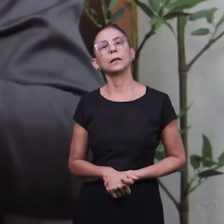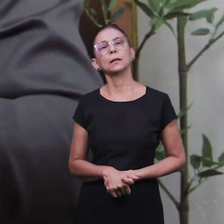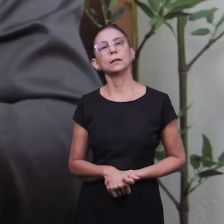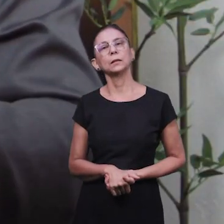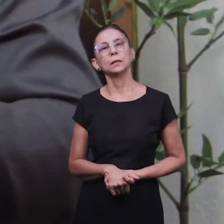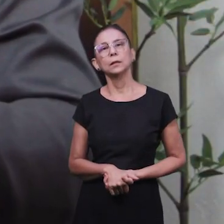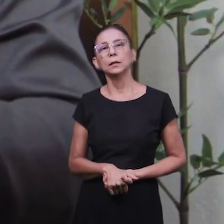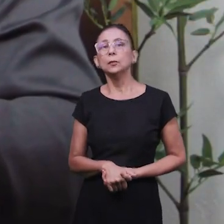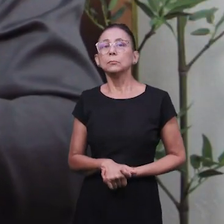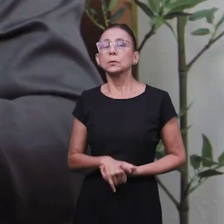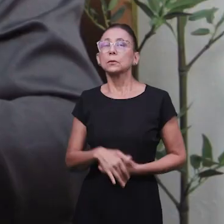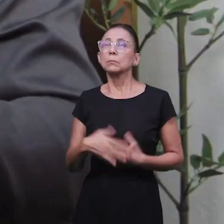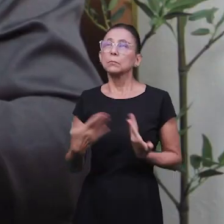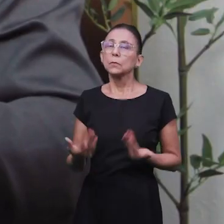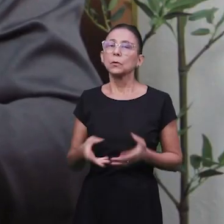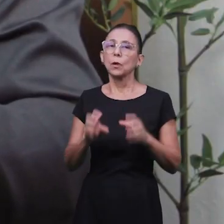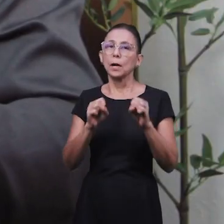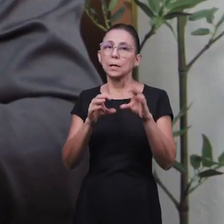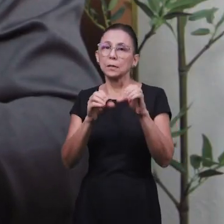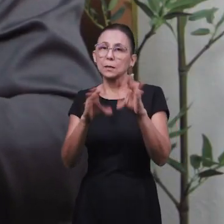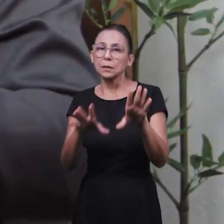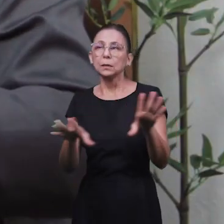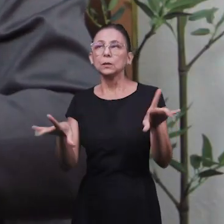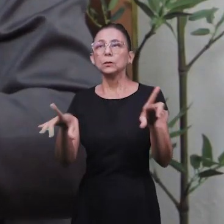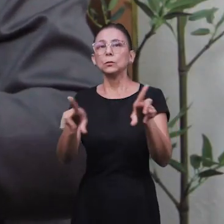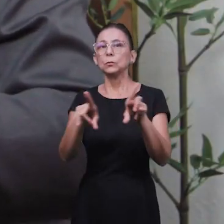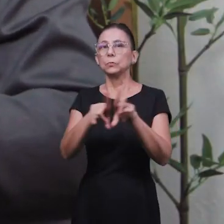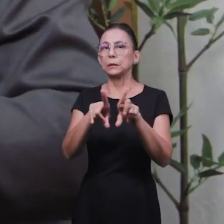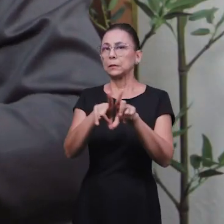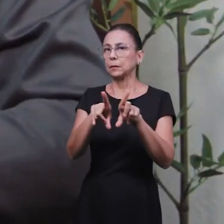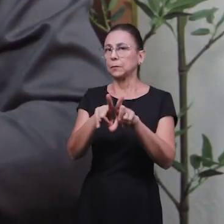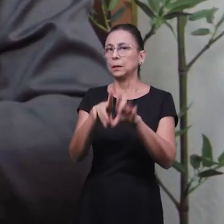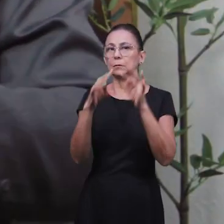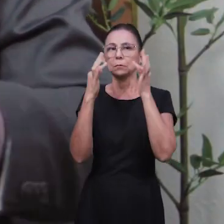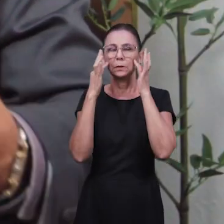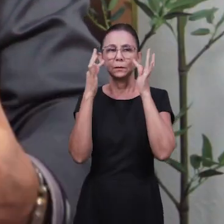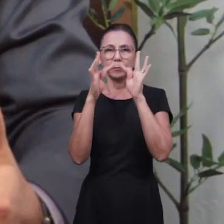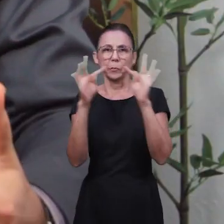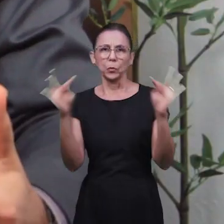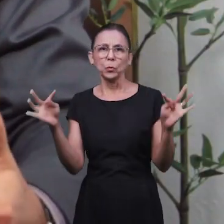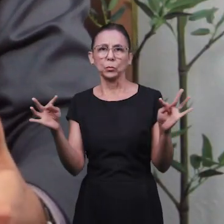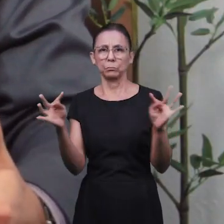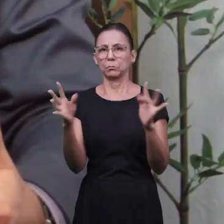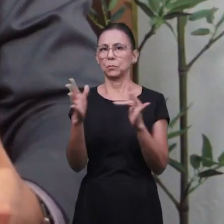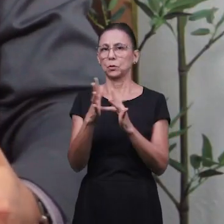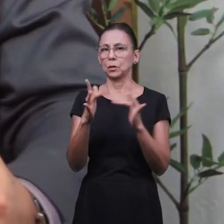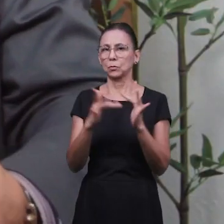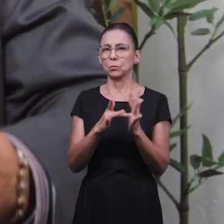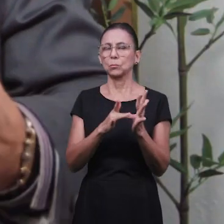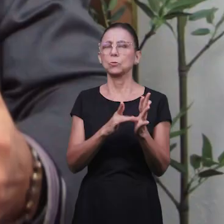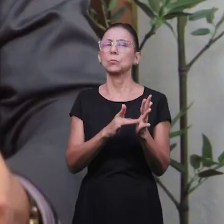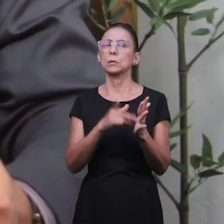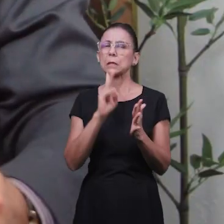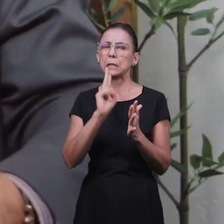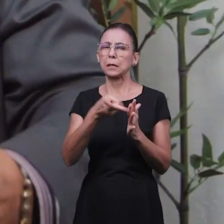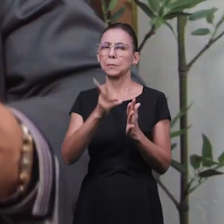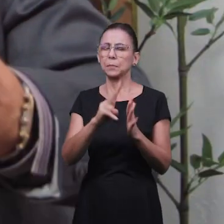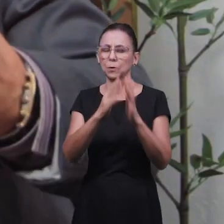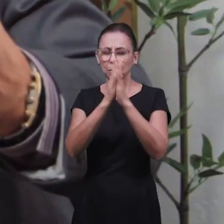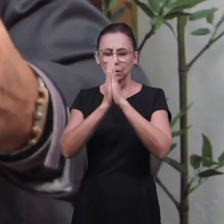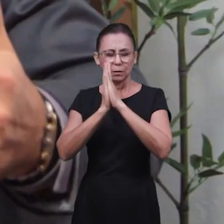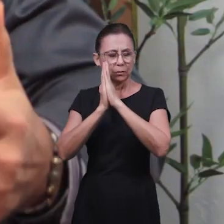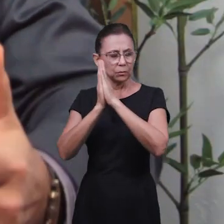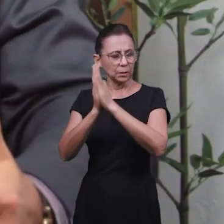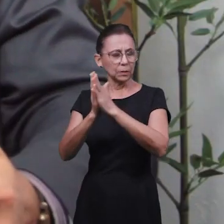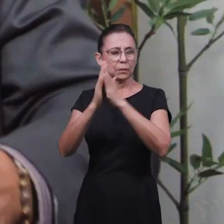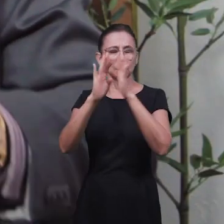um ensinamento, como também como um exemplo. Jesus, por diversas vezes, estava em oração,